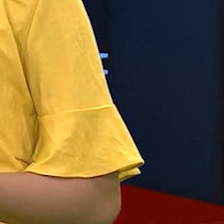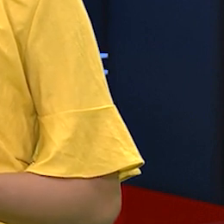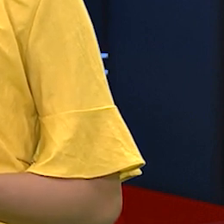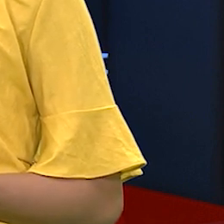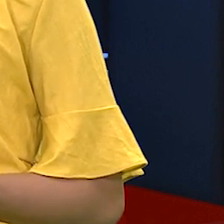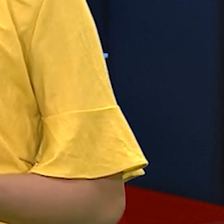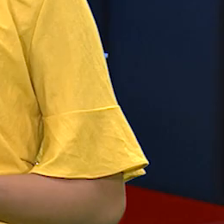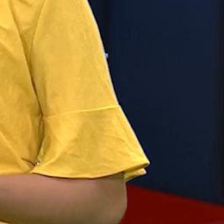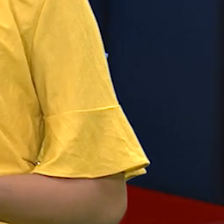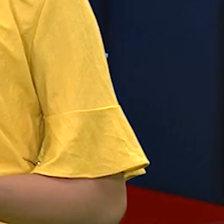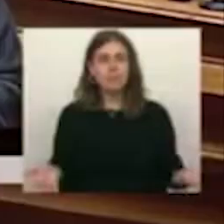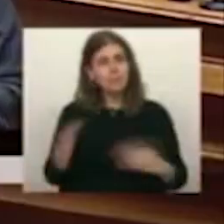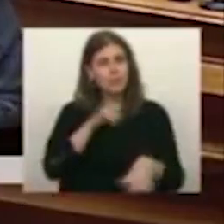Lisboa.